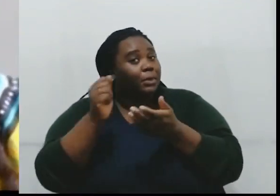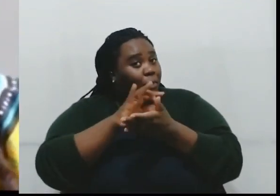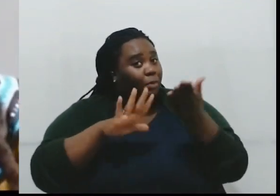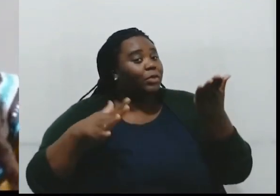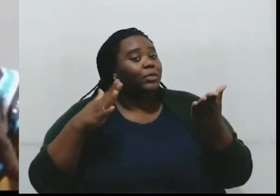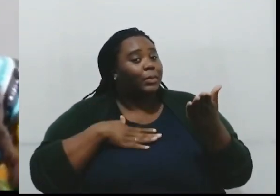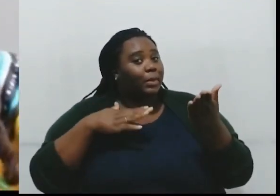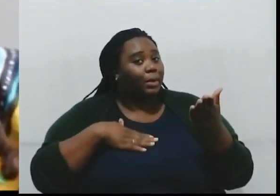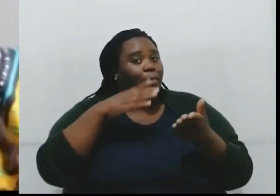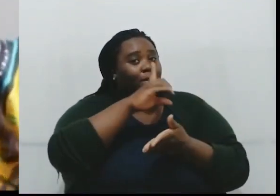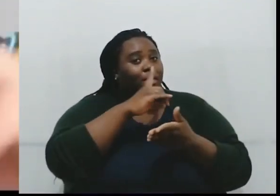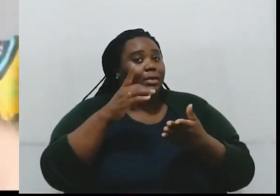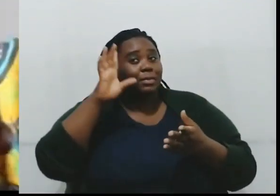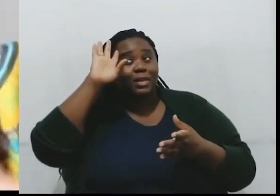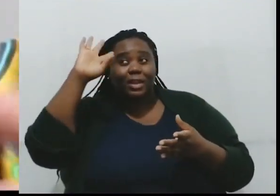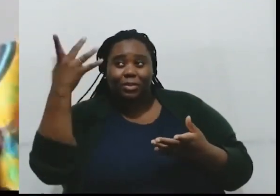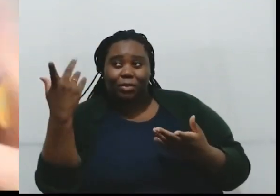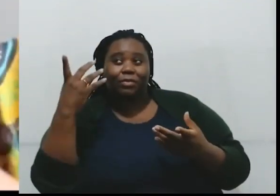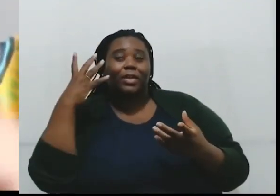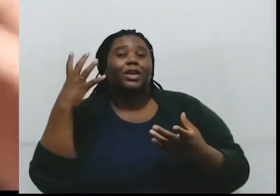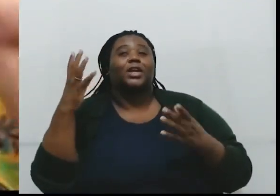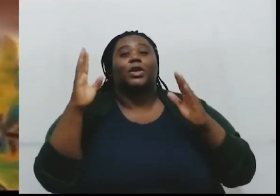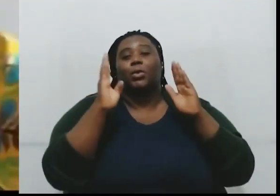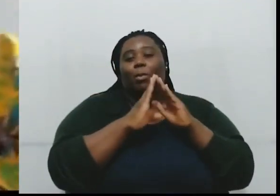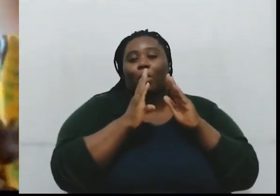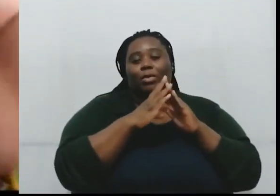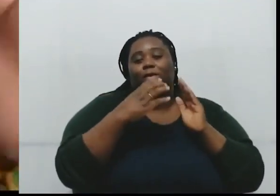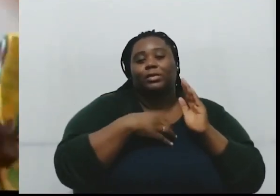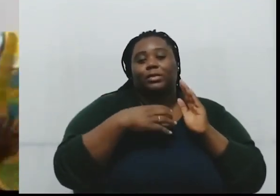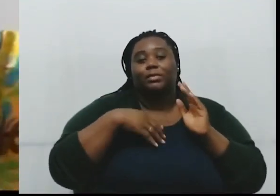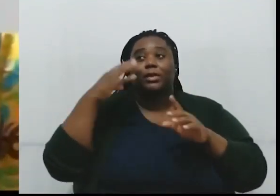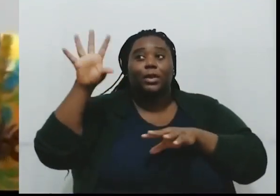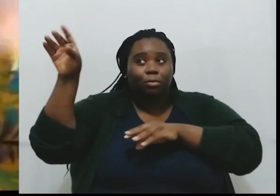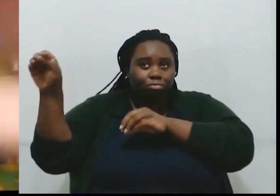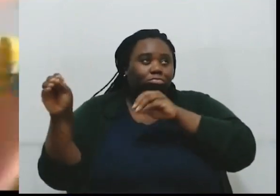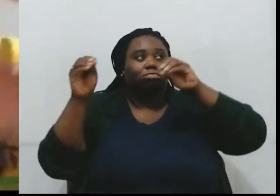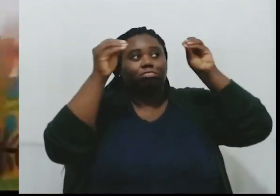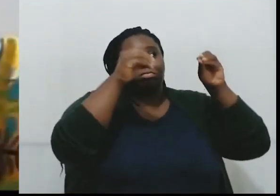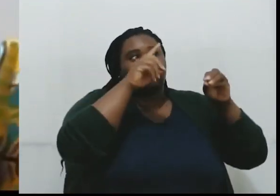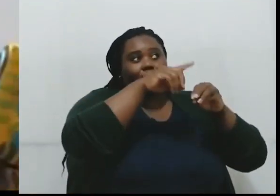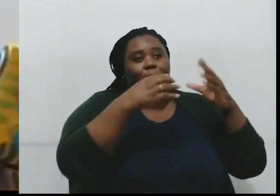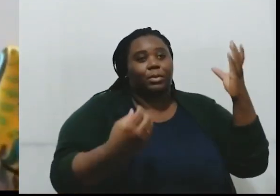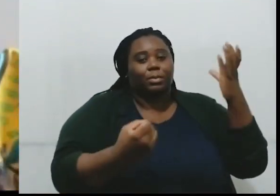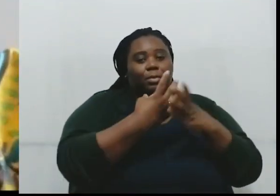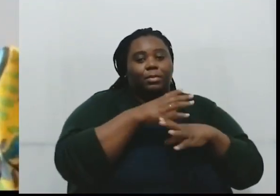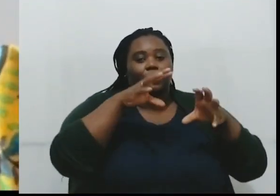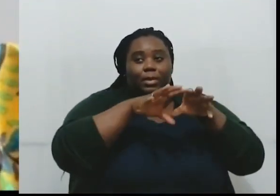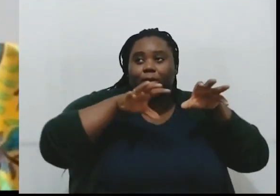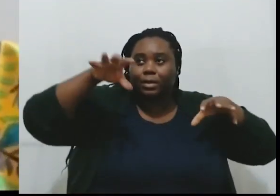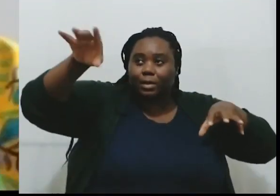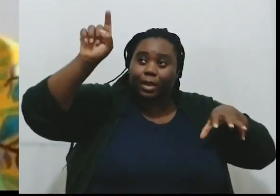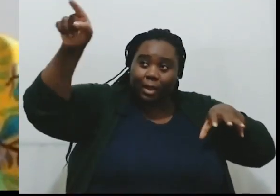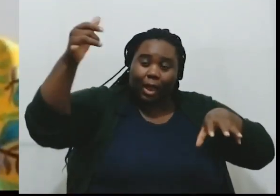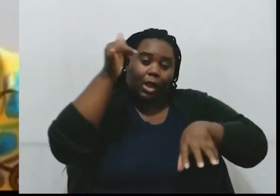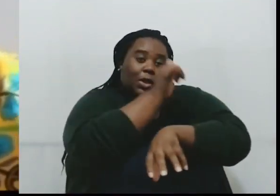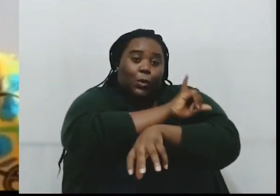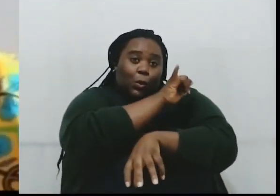Salvador, eu trouxe esse nome, montei 2 núcleos, um que ainda estou funcionando uns 2 anos no Rio de